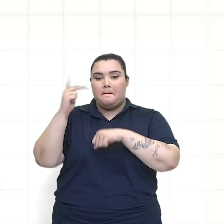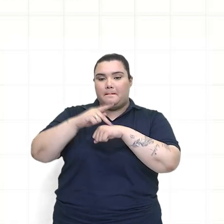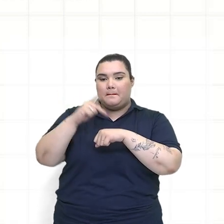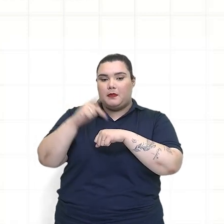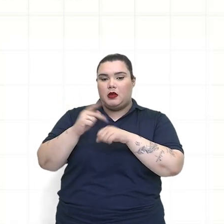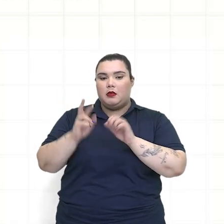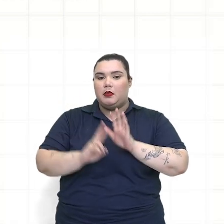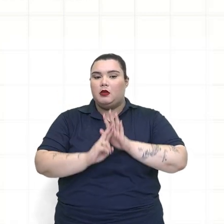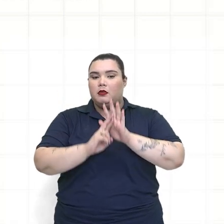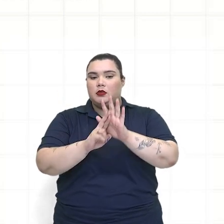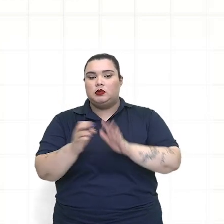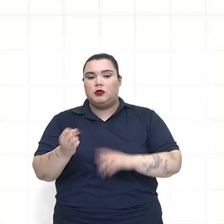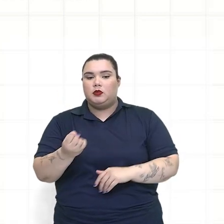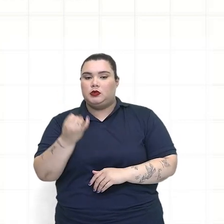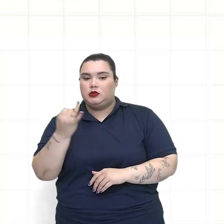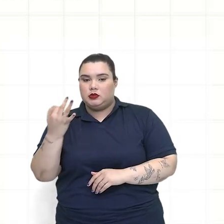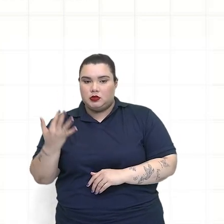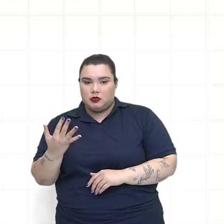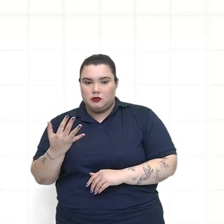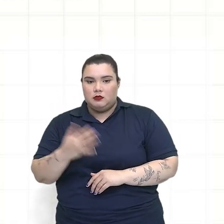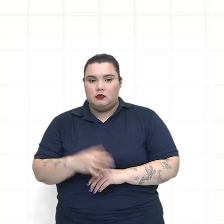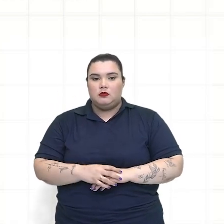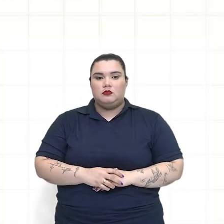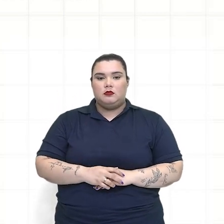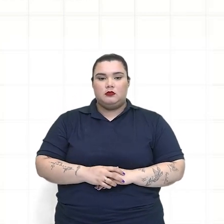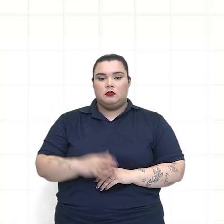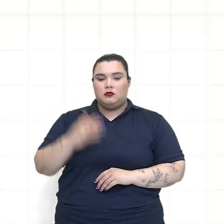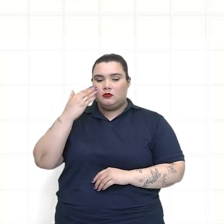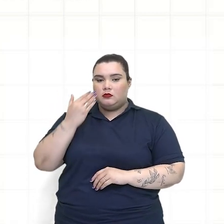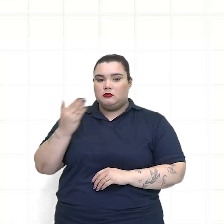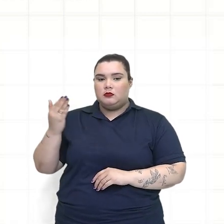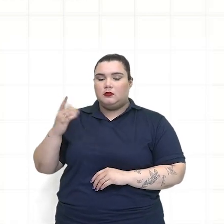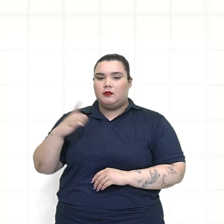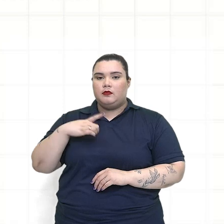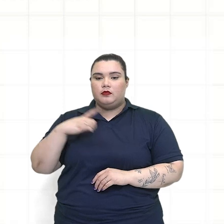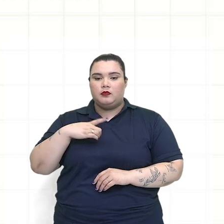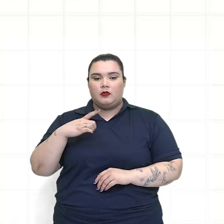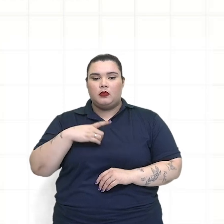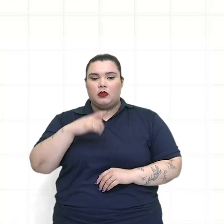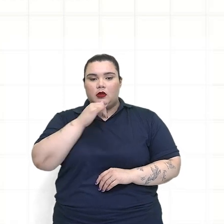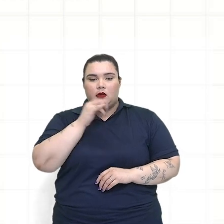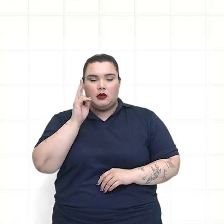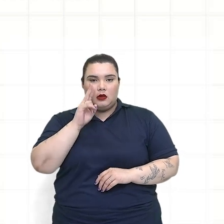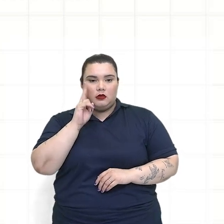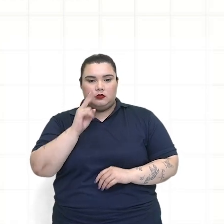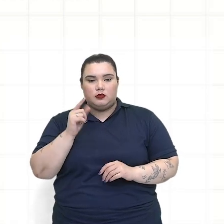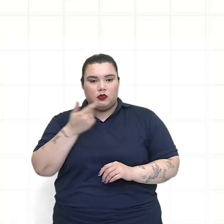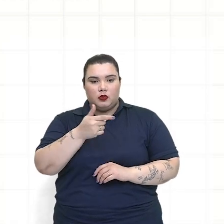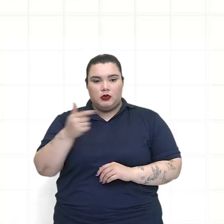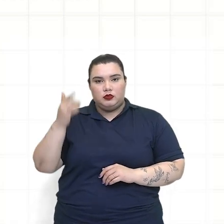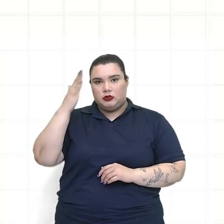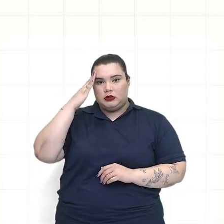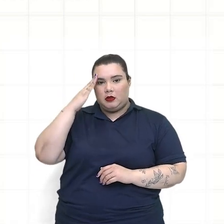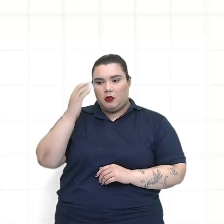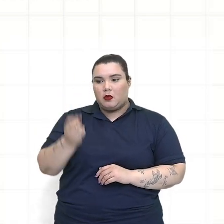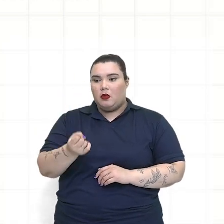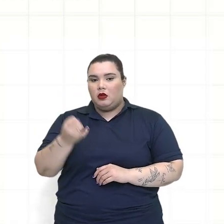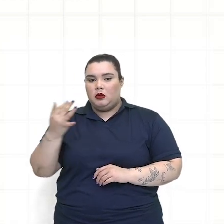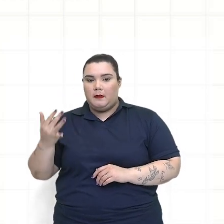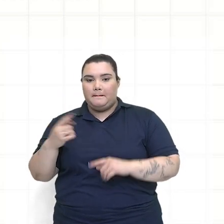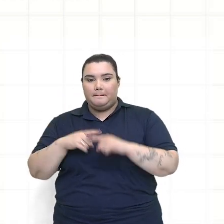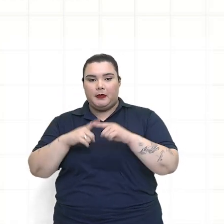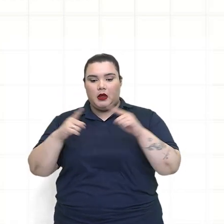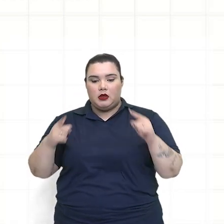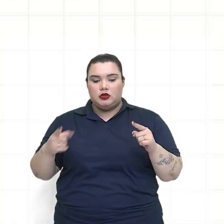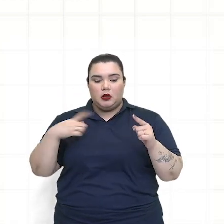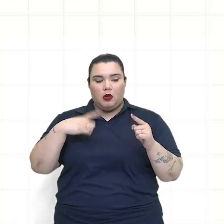quantidades. Ele tinha aqui, ó, não tinha aqui, como fomentado, não se tinha ideia de algarismo, mas se tinha a